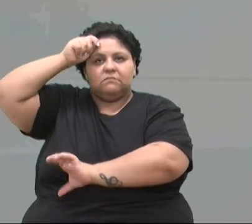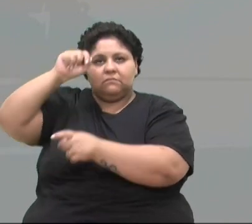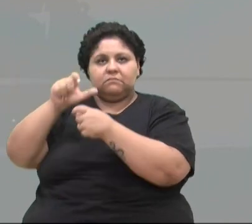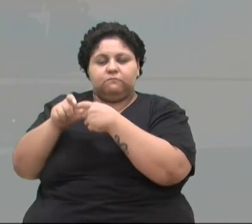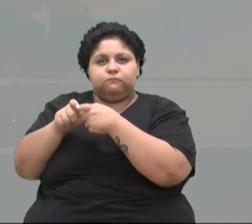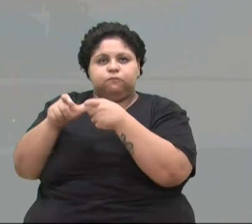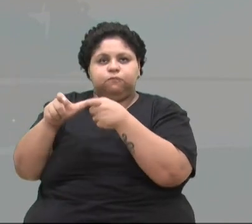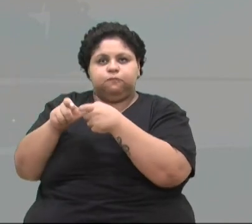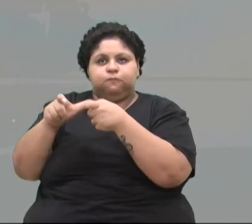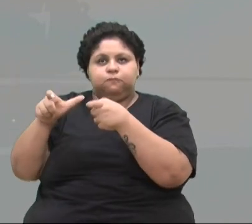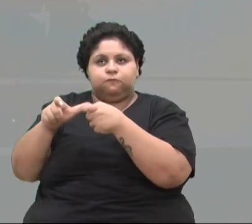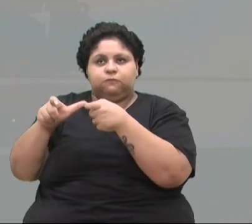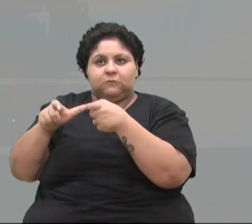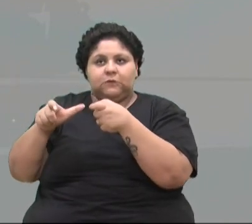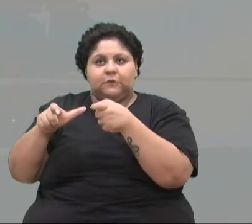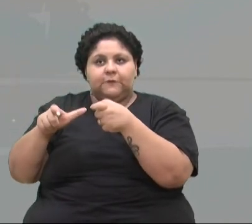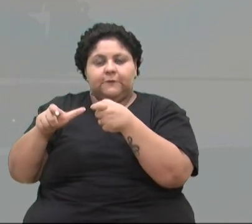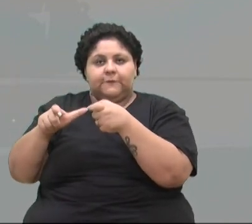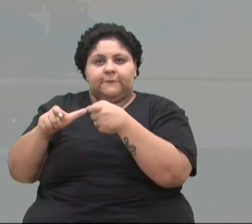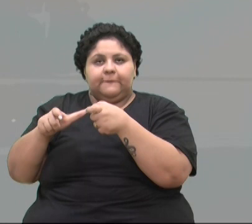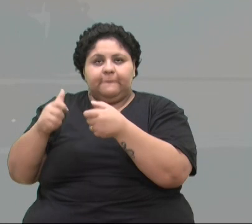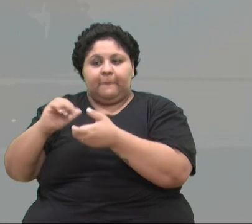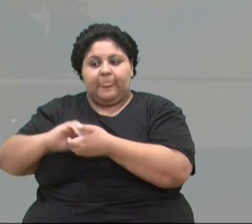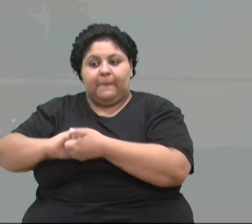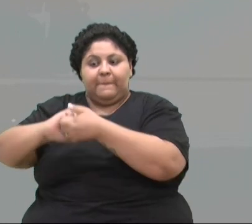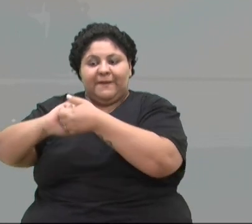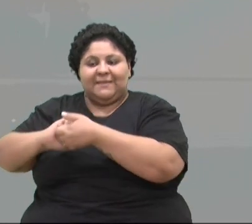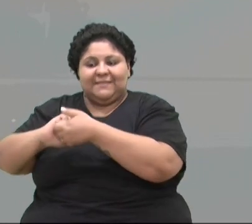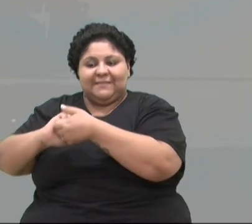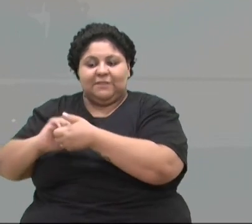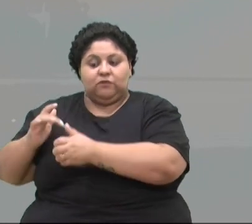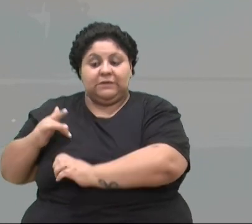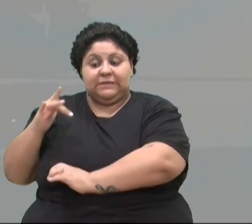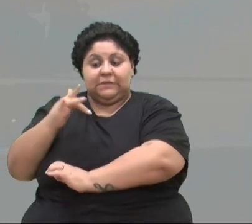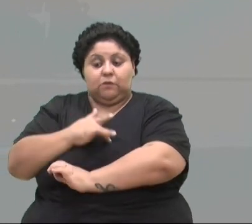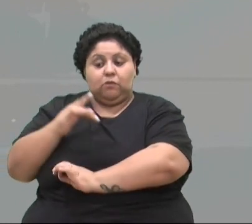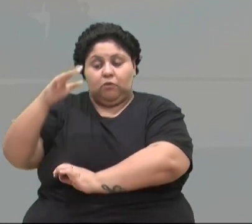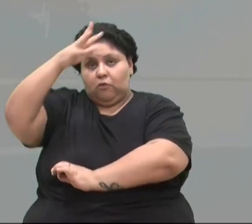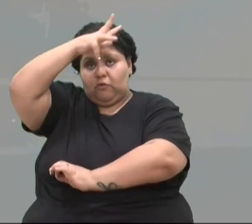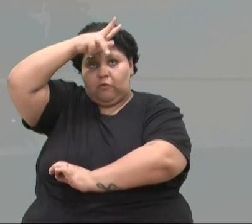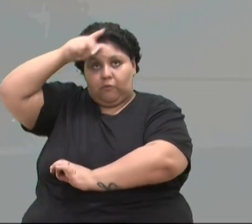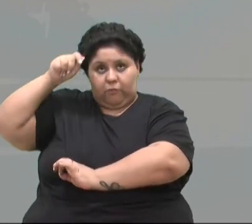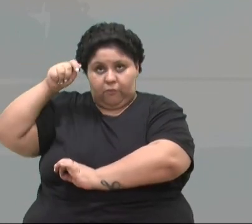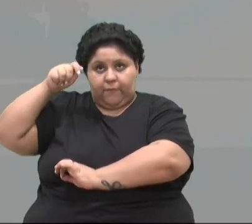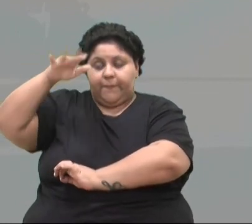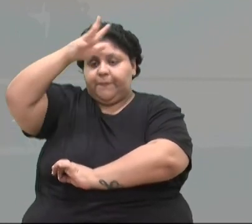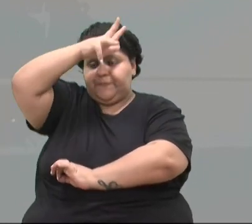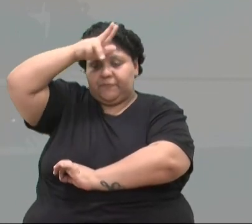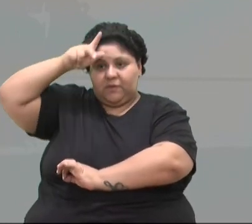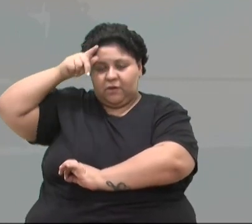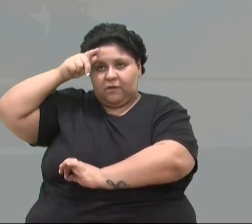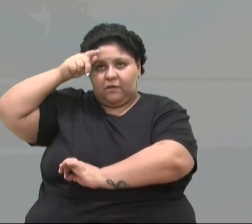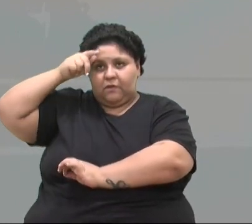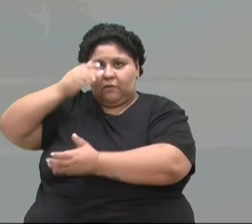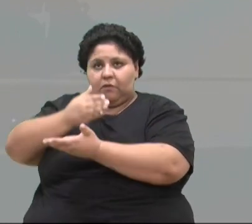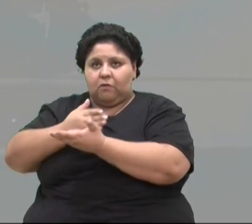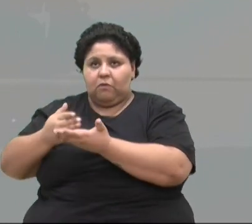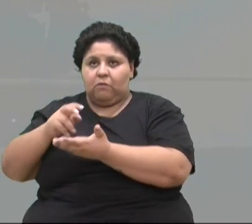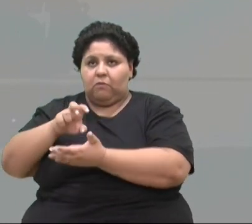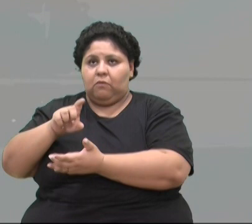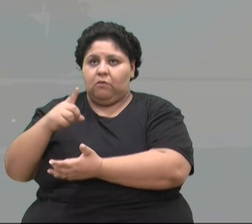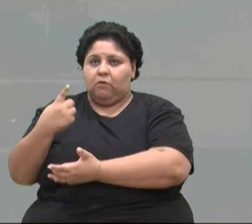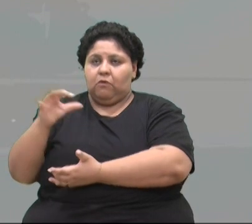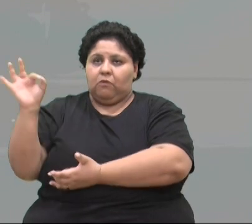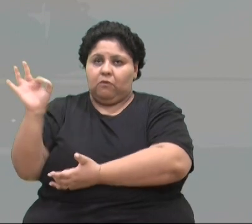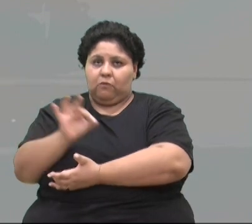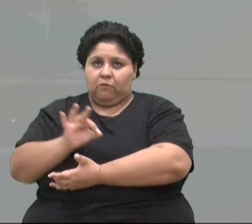grande financiador da saúde municipal. O município entra com 51% dos